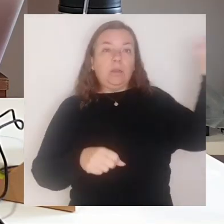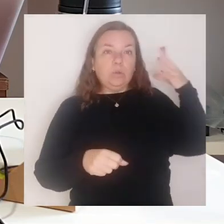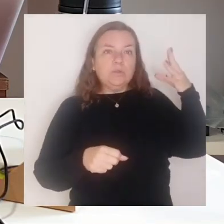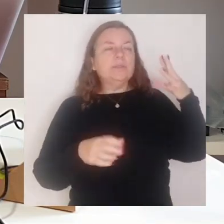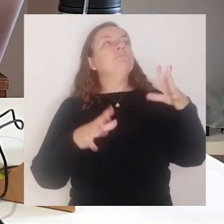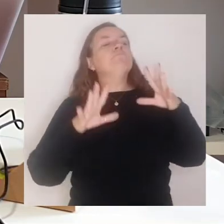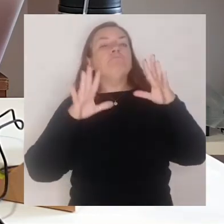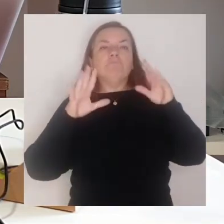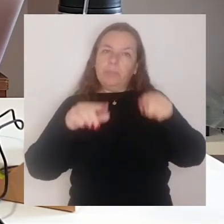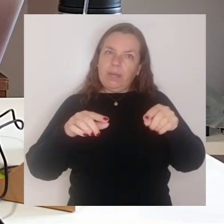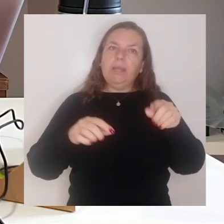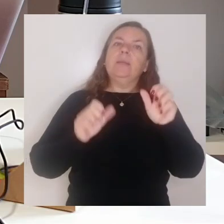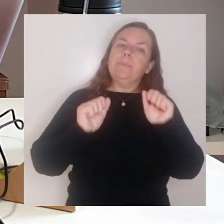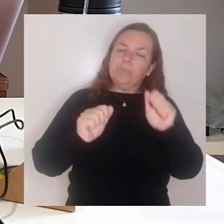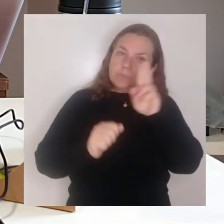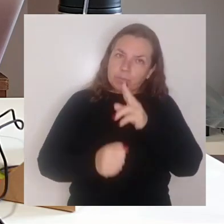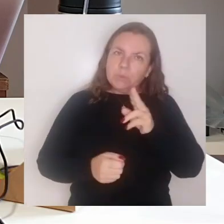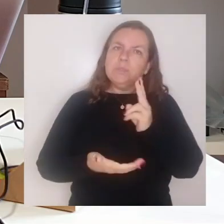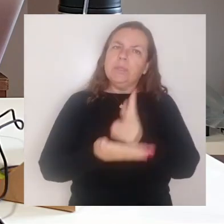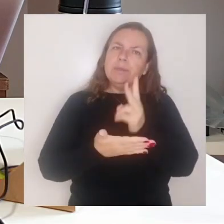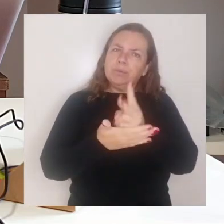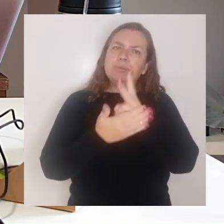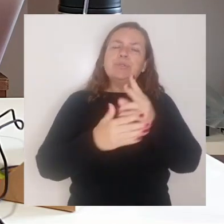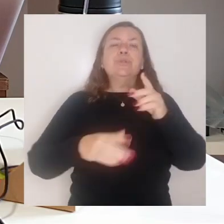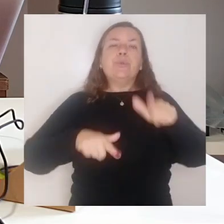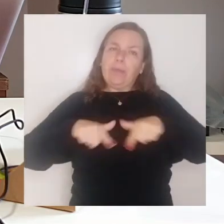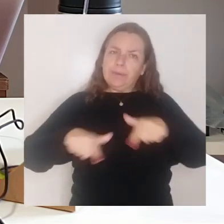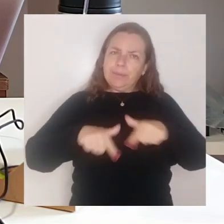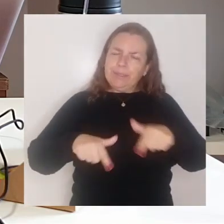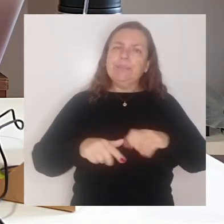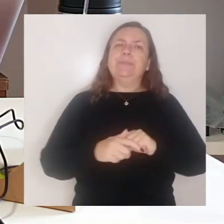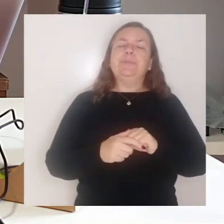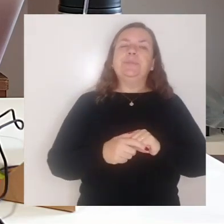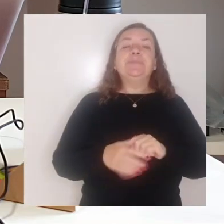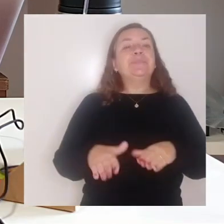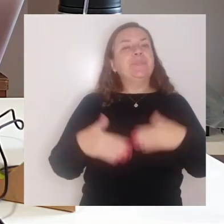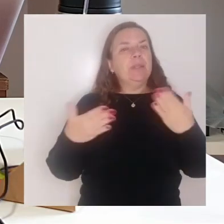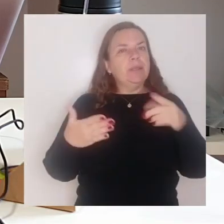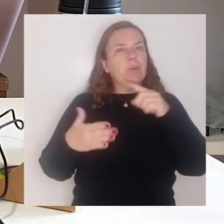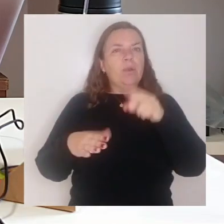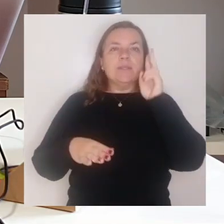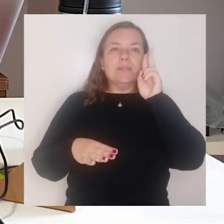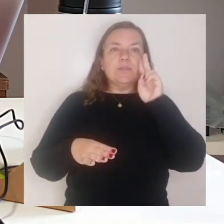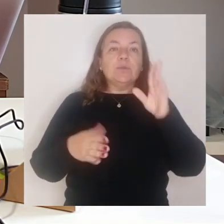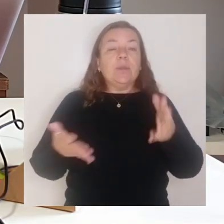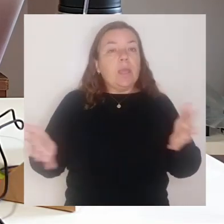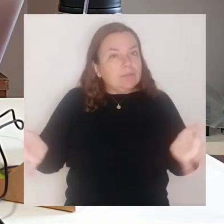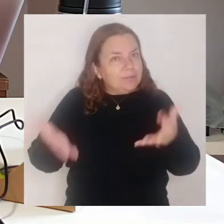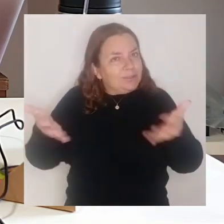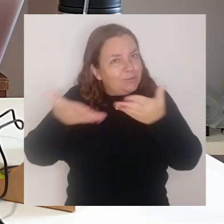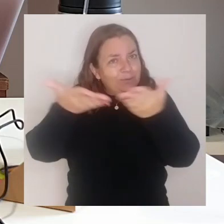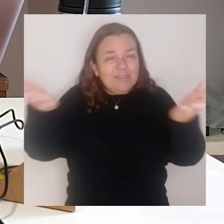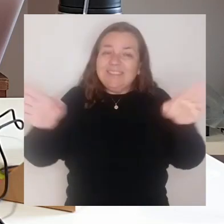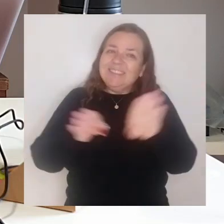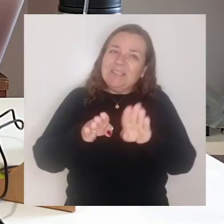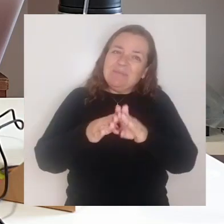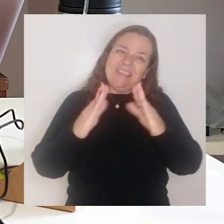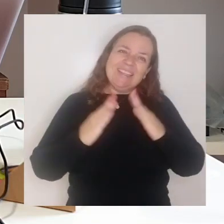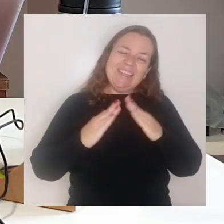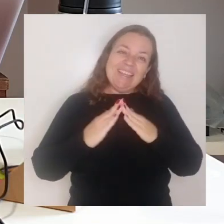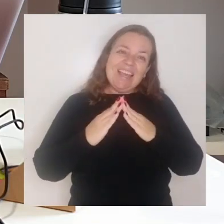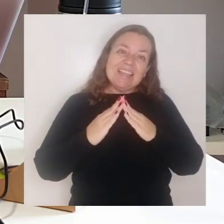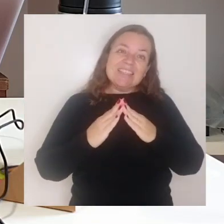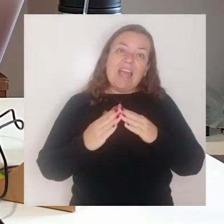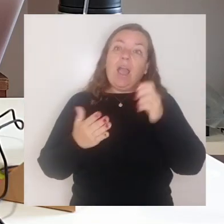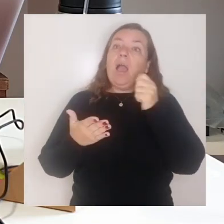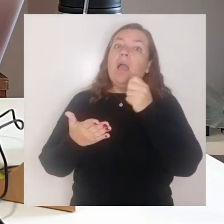energia ligada. A energia ali para ele é um essencial, para ele poder manter o negócio funcionando. E com essa história, eu quero incentivar você também, que está aí na sua casa,